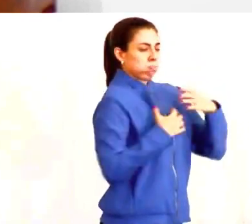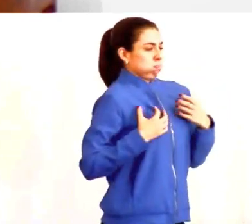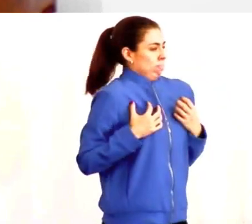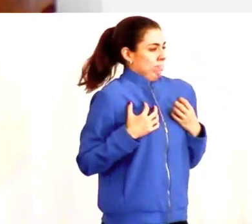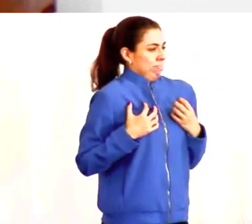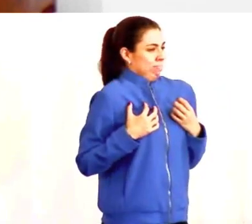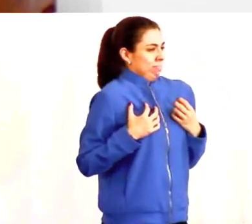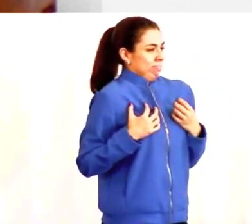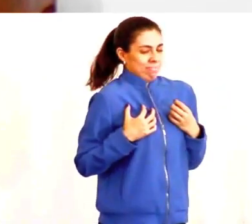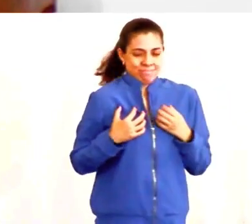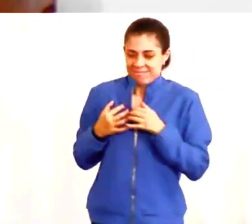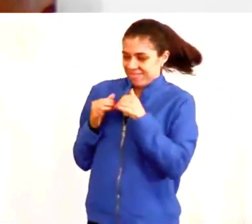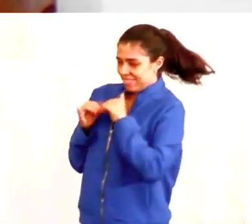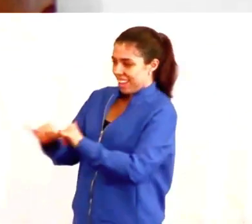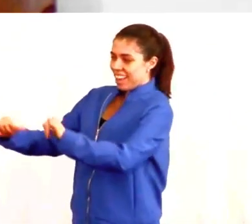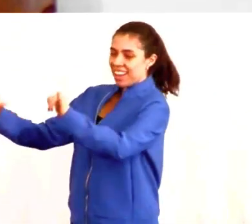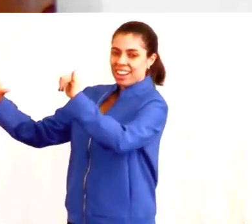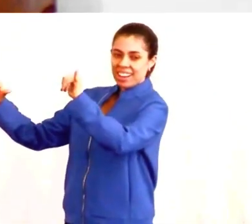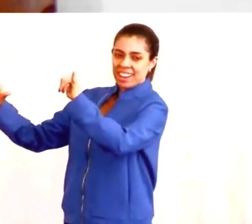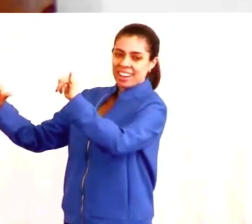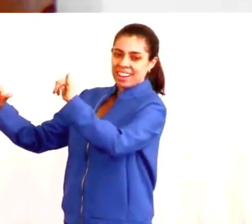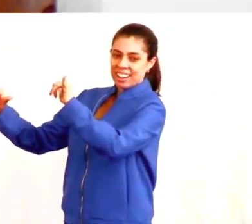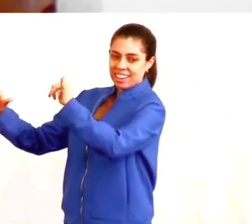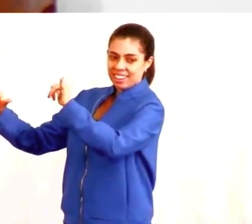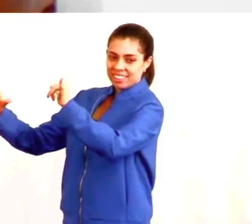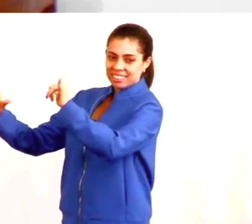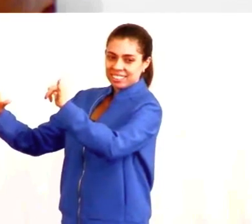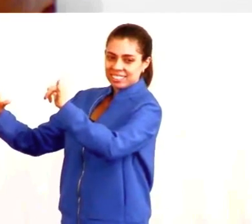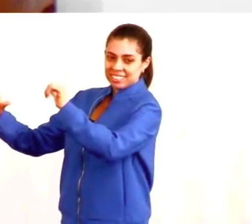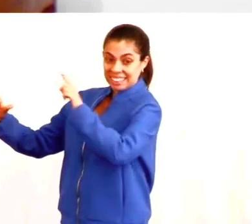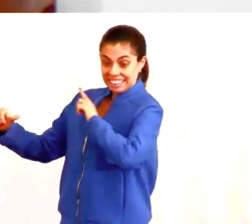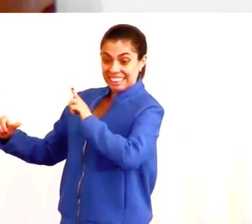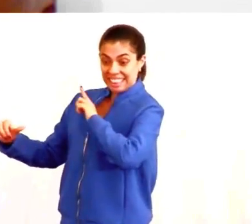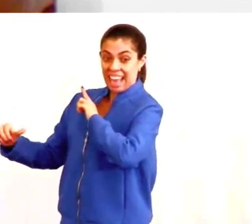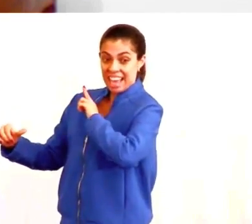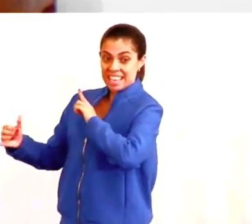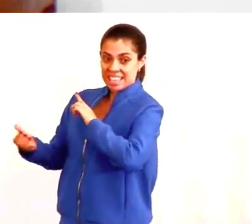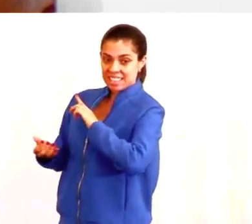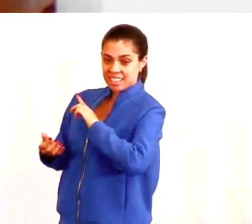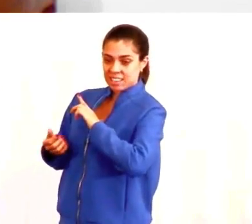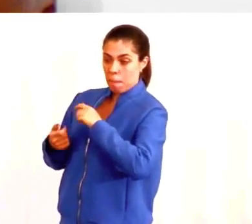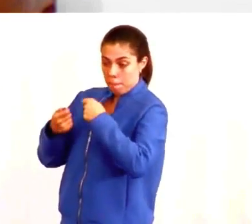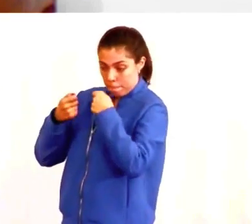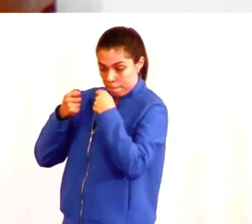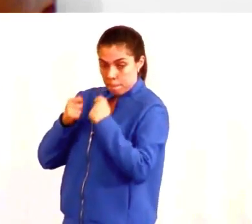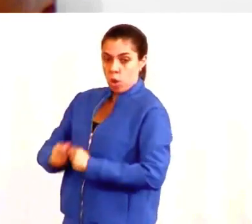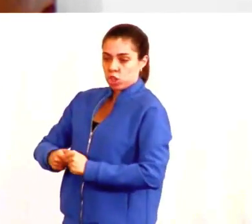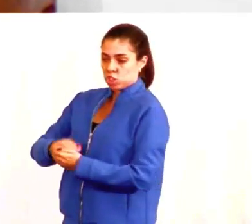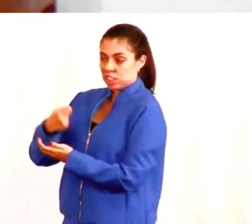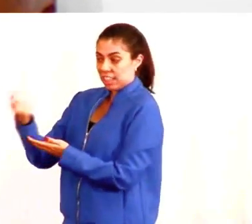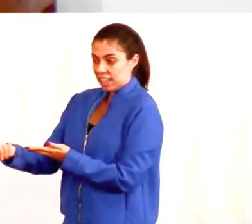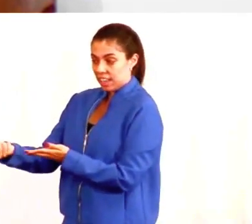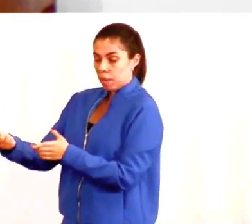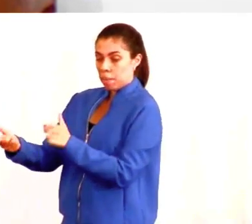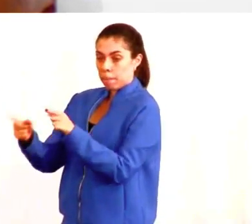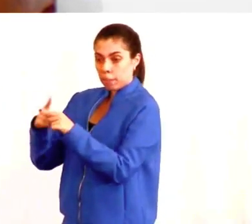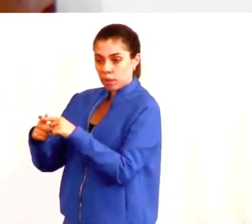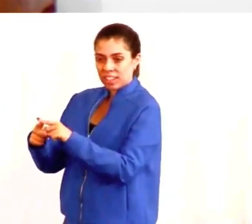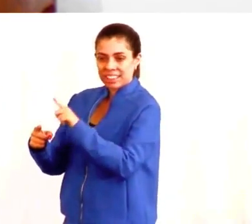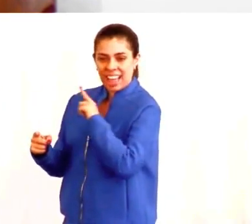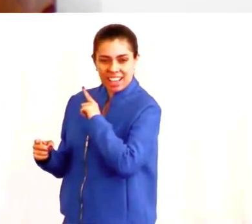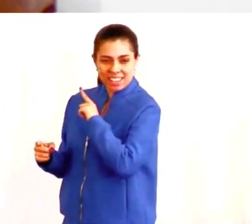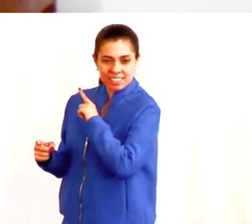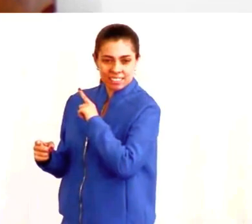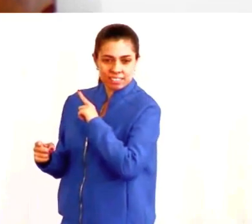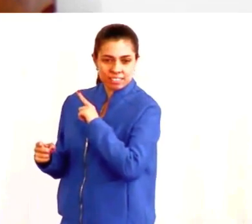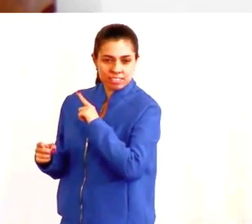adoração consciente é o primeiro degrau da escada. Depois dessa adoração cultica, dessa